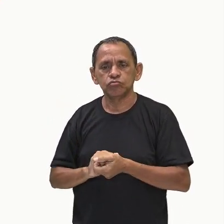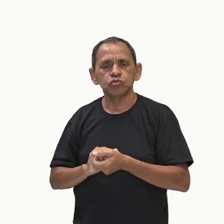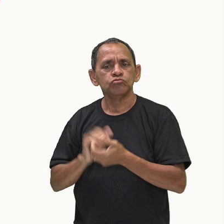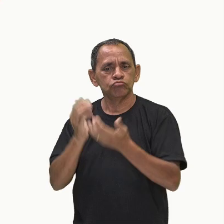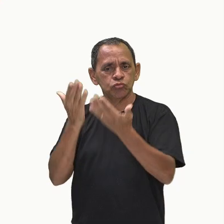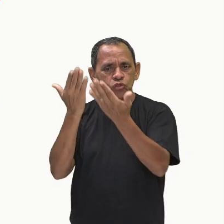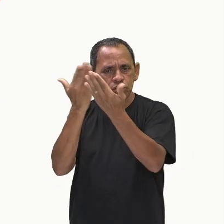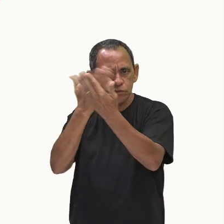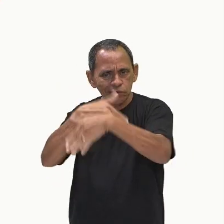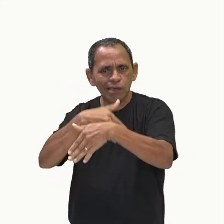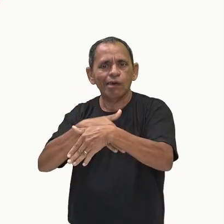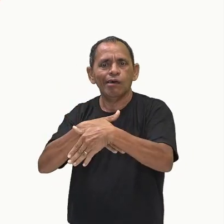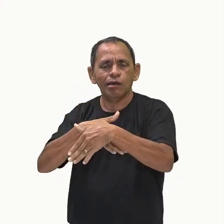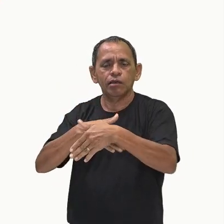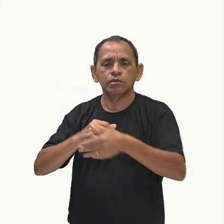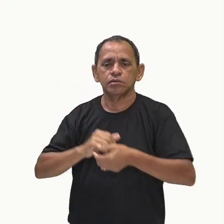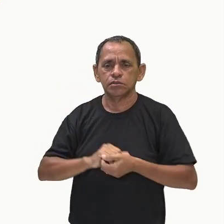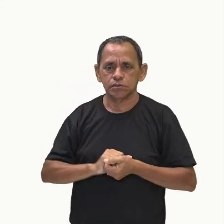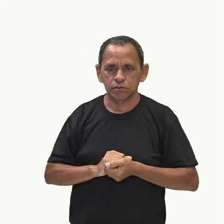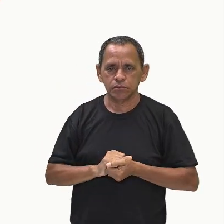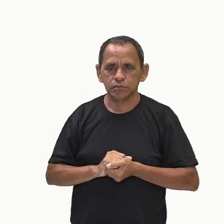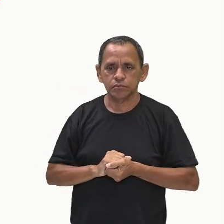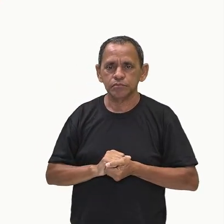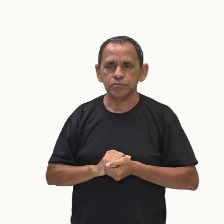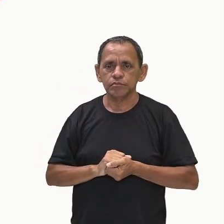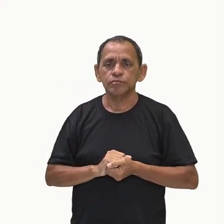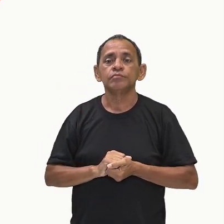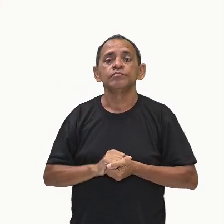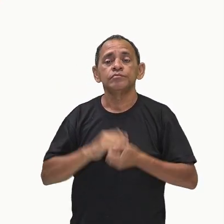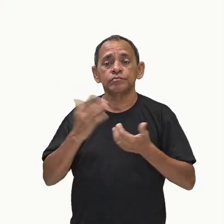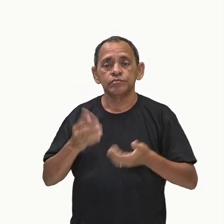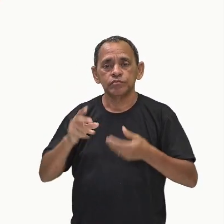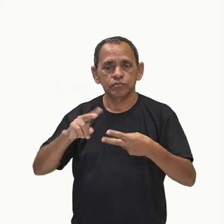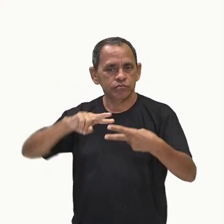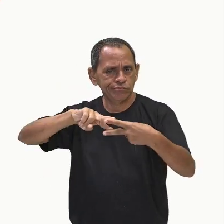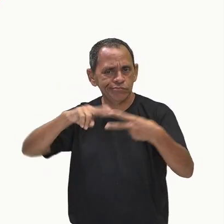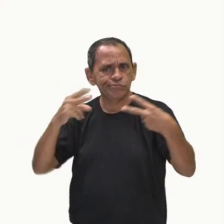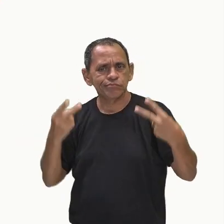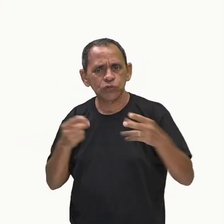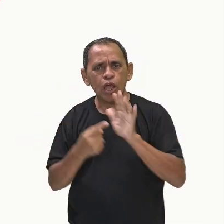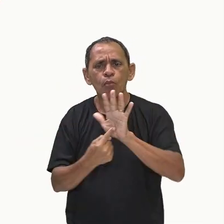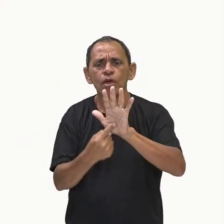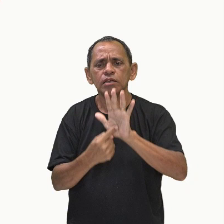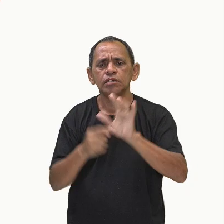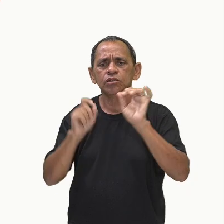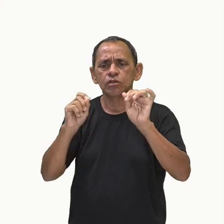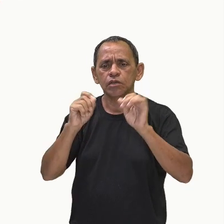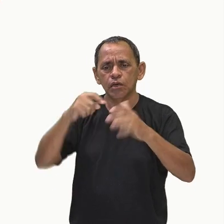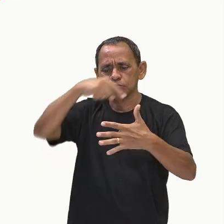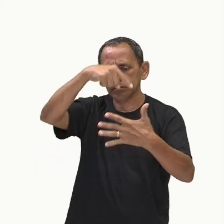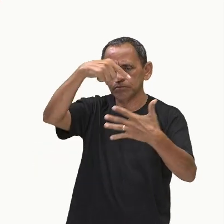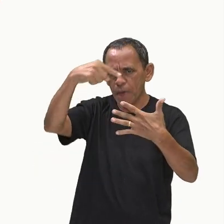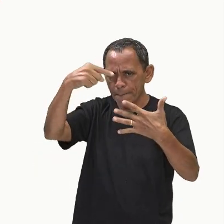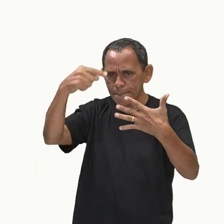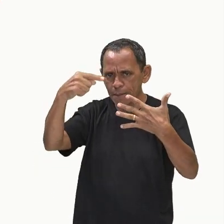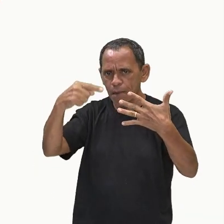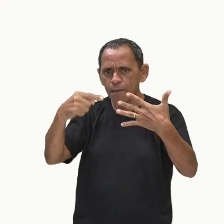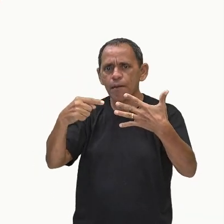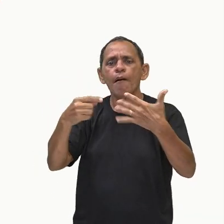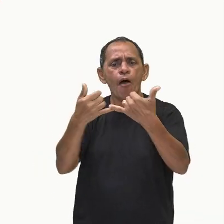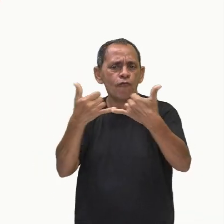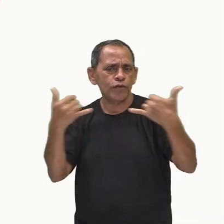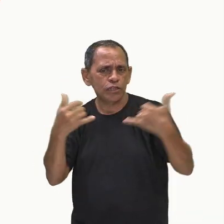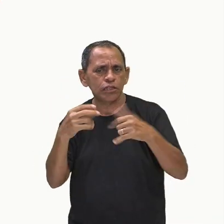externa. O DNA sempre vai apresentar esse aspecto da fita dupla